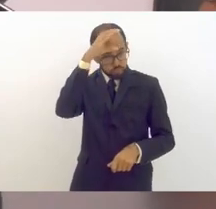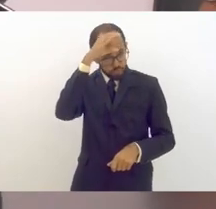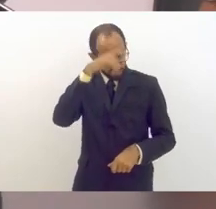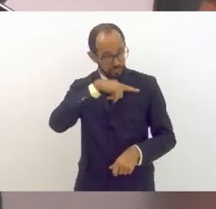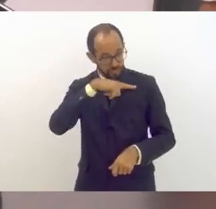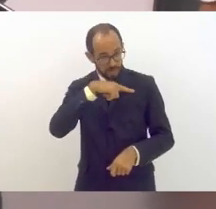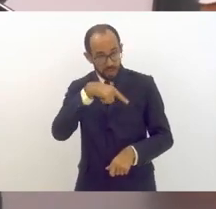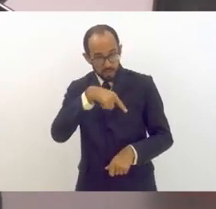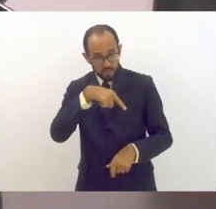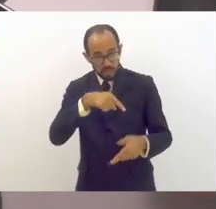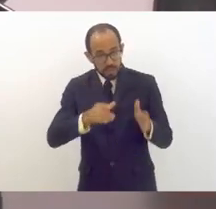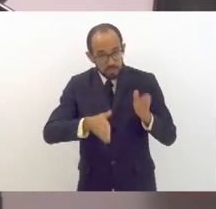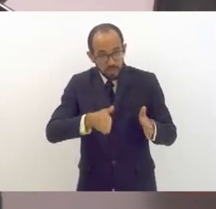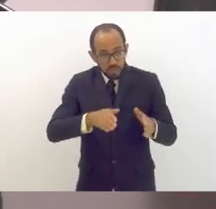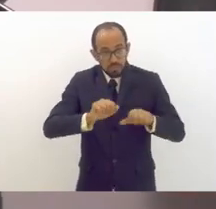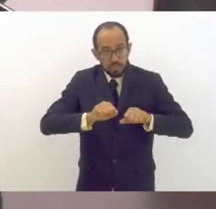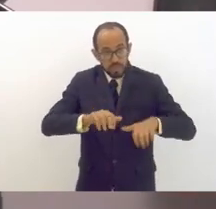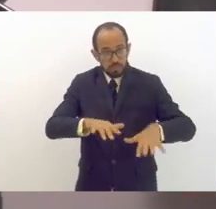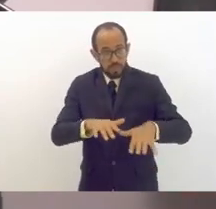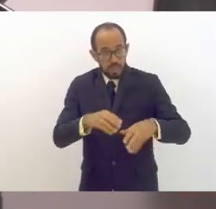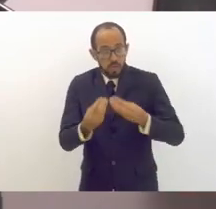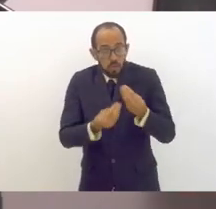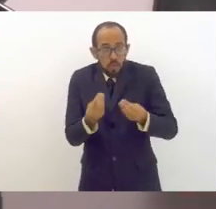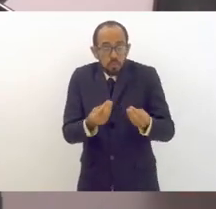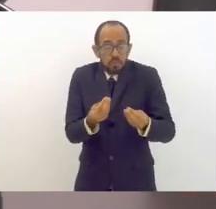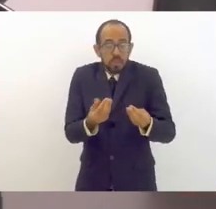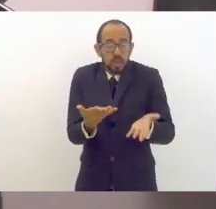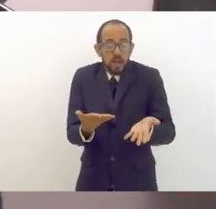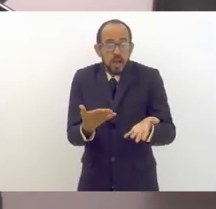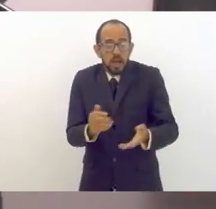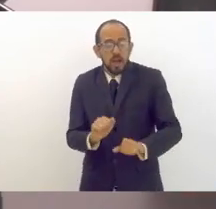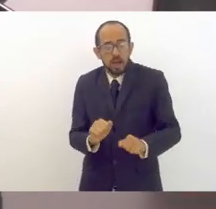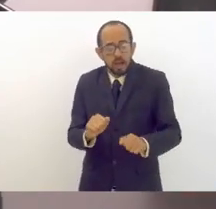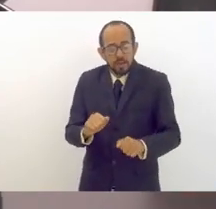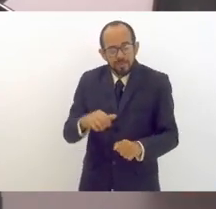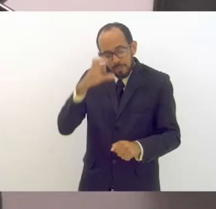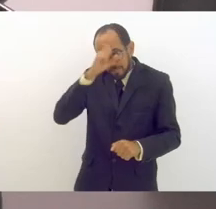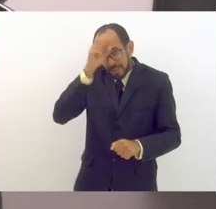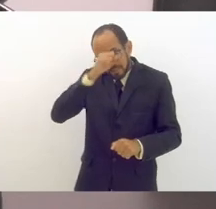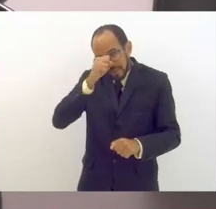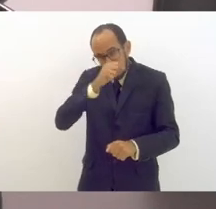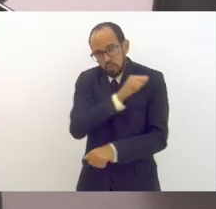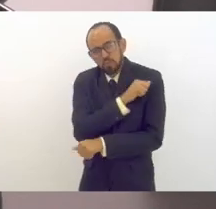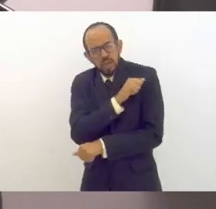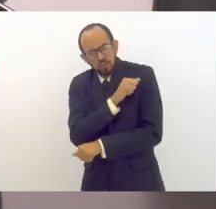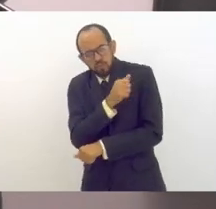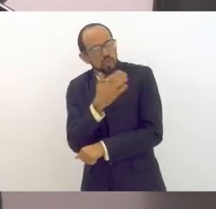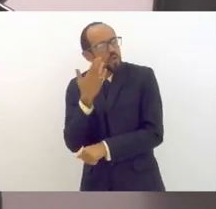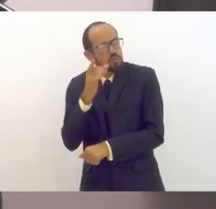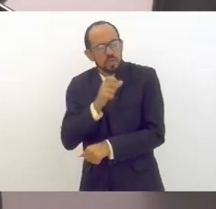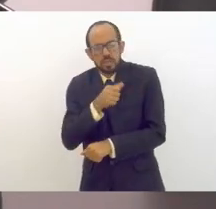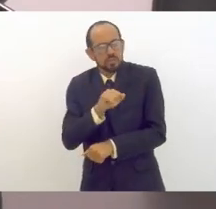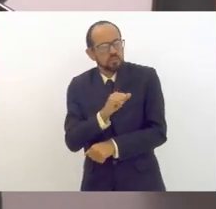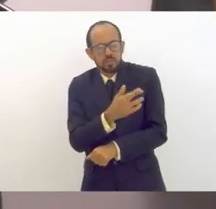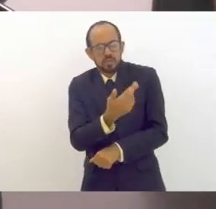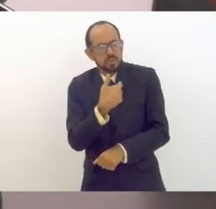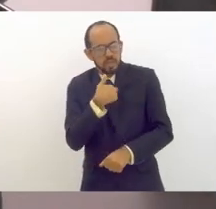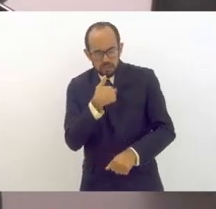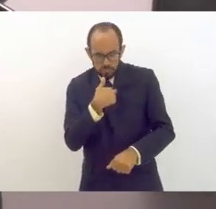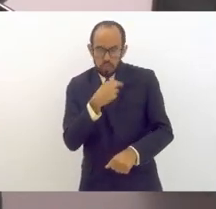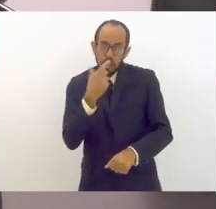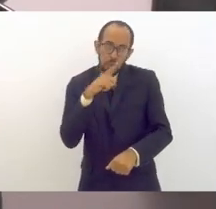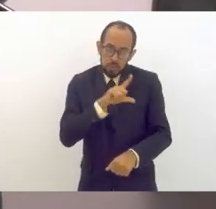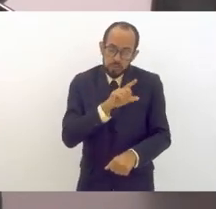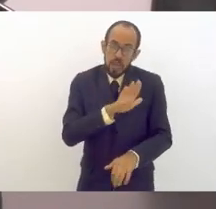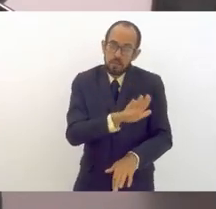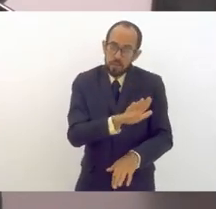pandemia? Como é que está o nível educacional dos nossos alunos? Não sei se vocês têm essa resposta agora, já tenho, né, conversado com vocês